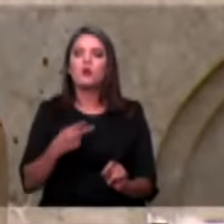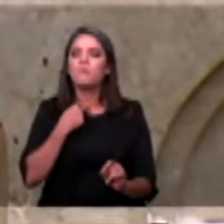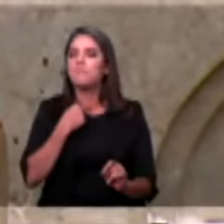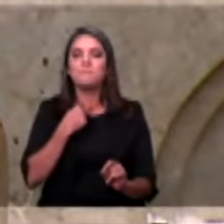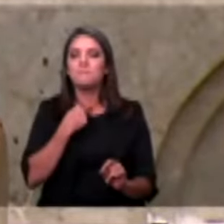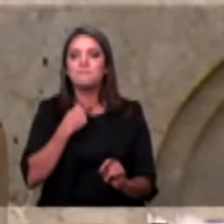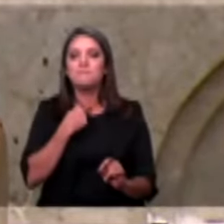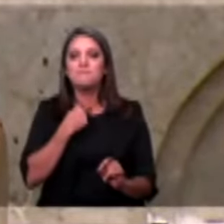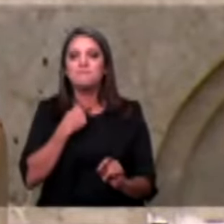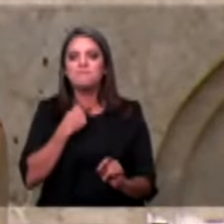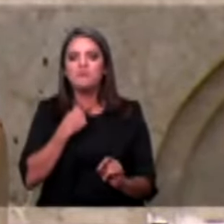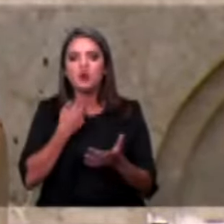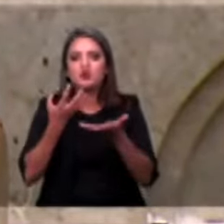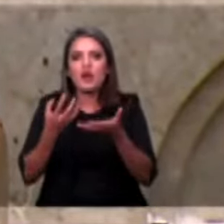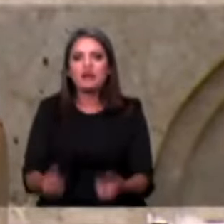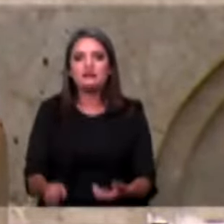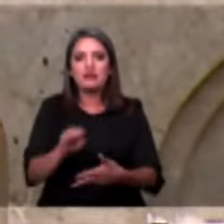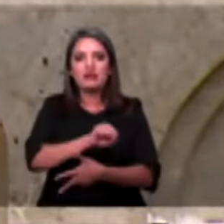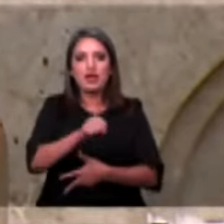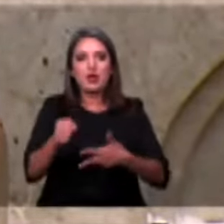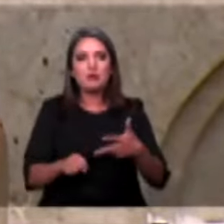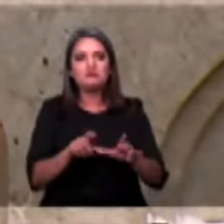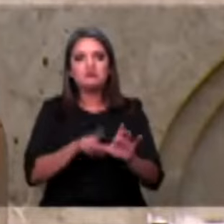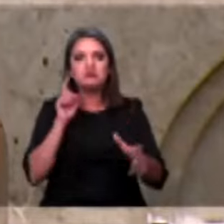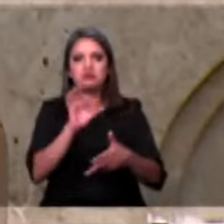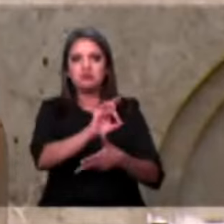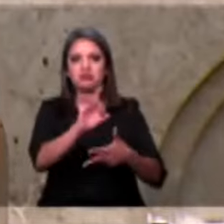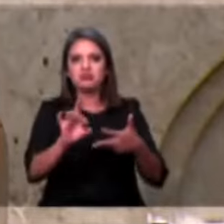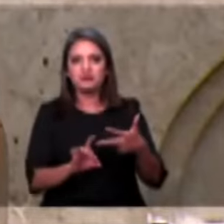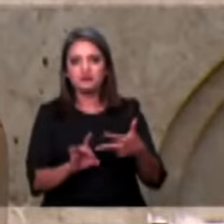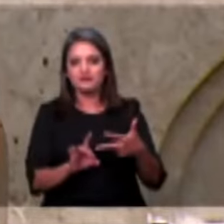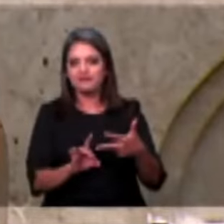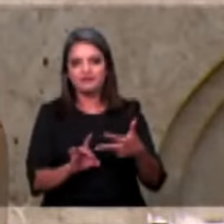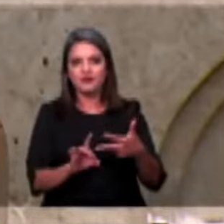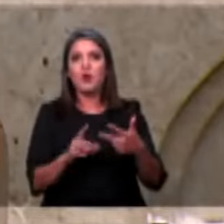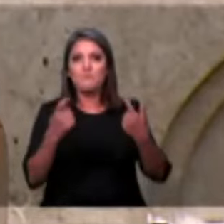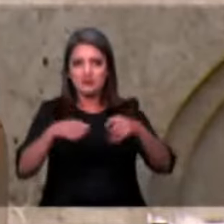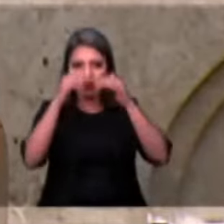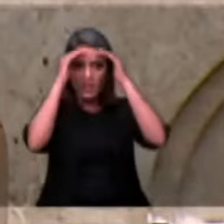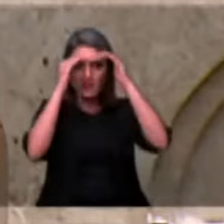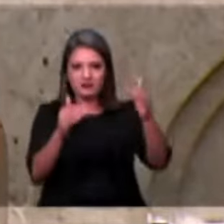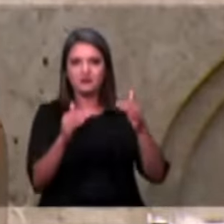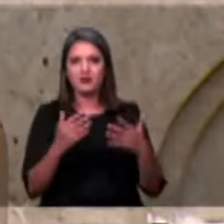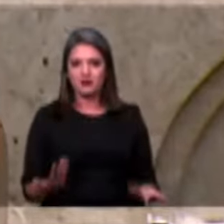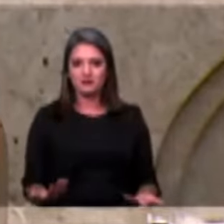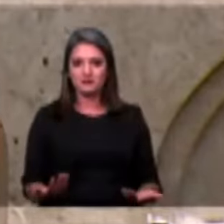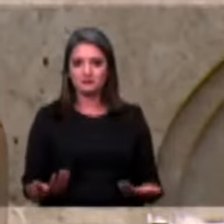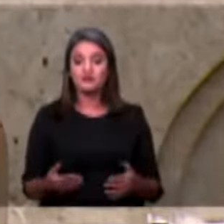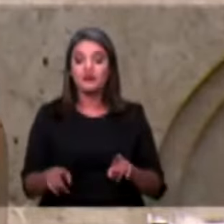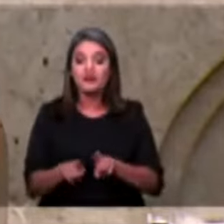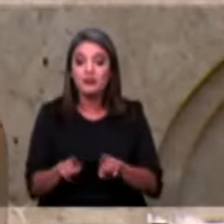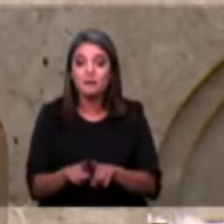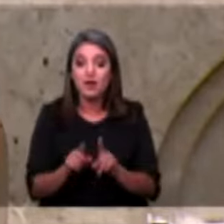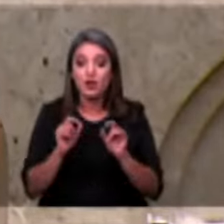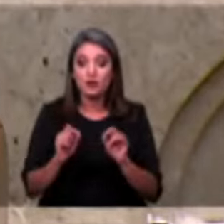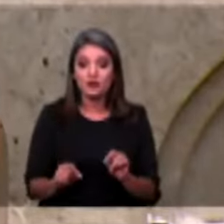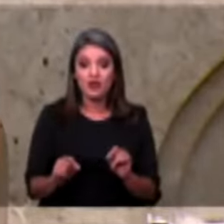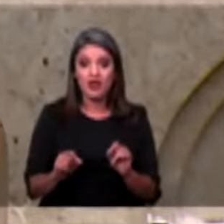da separação dos poderes. E ainda um dado que não pode ser esquecido: em matéria de